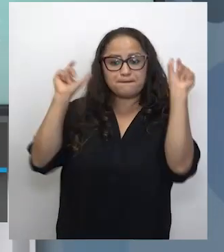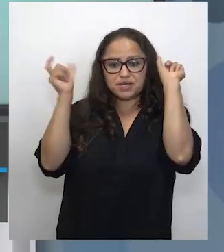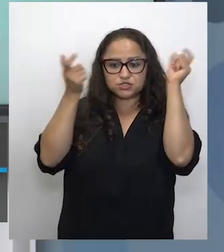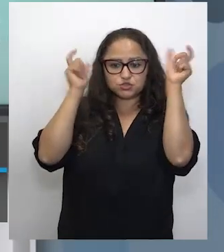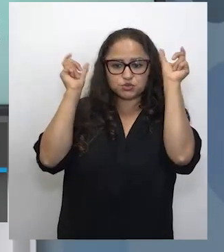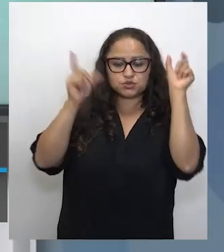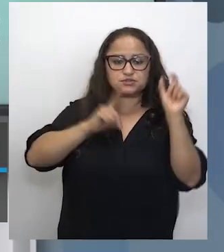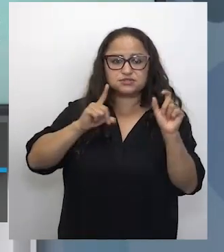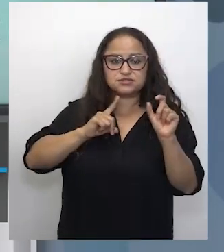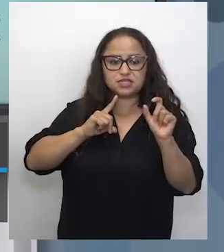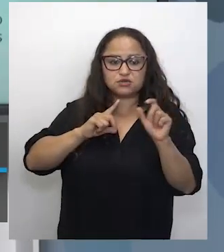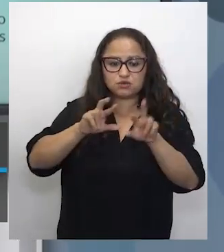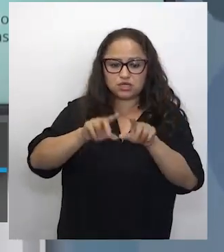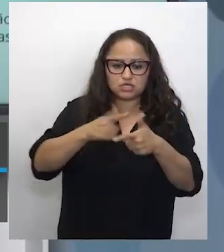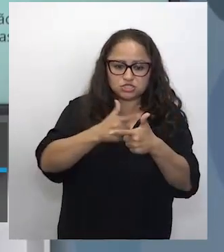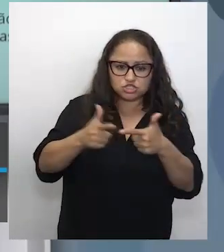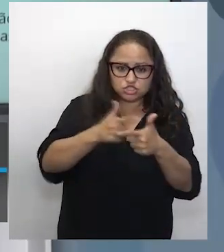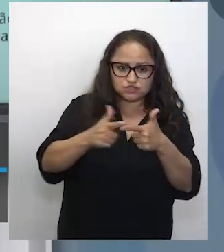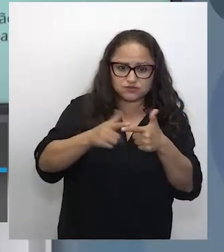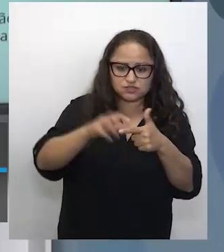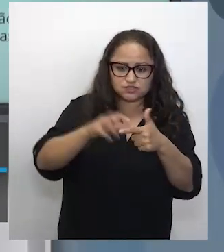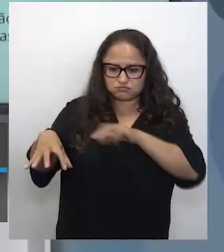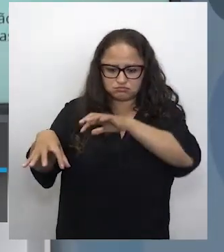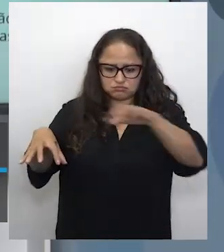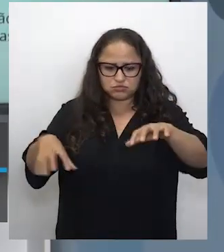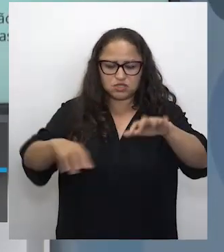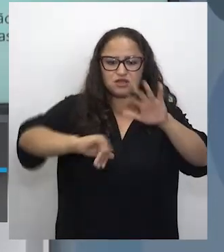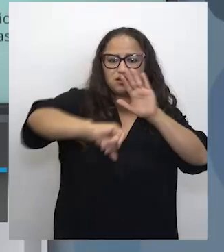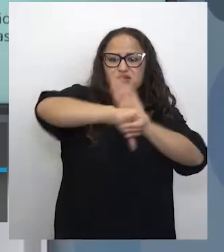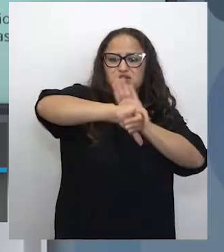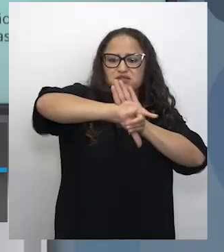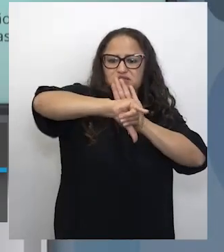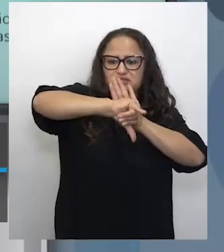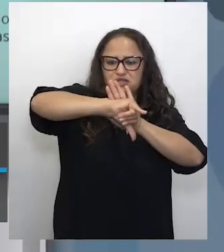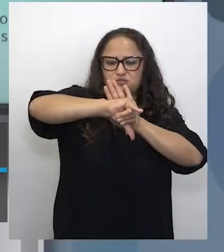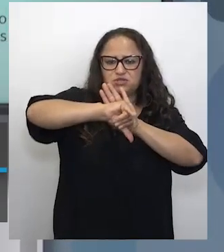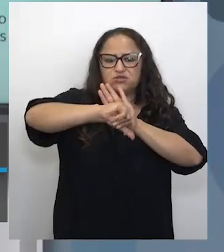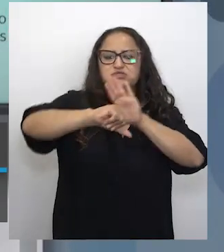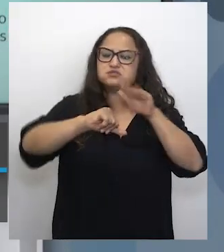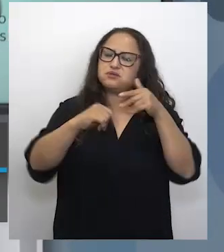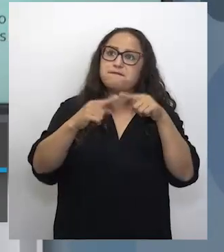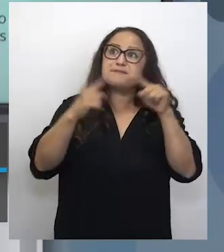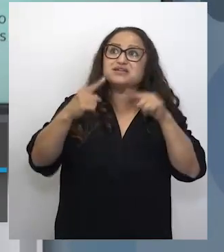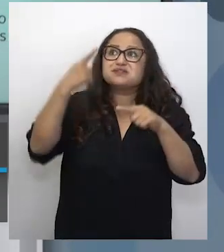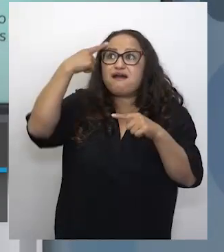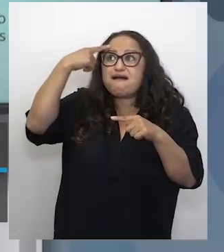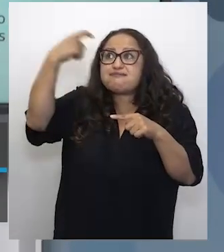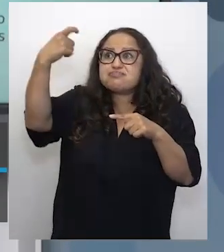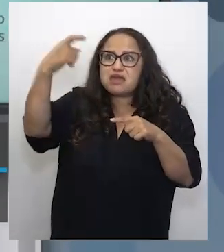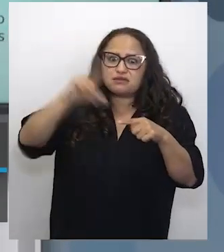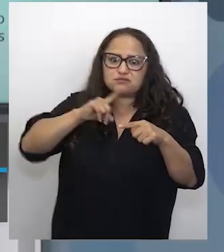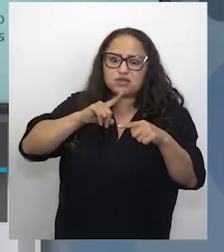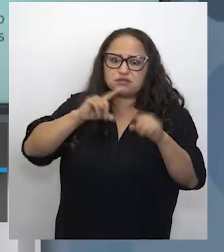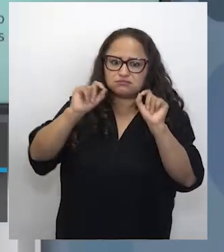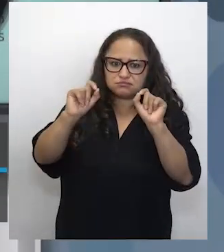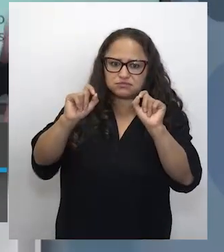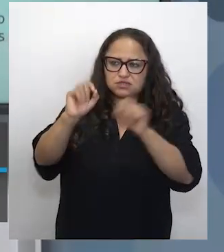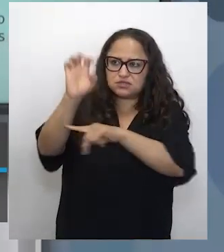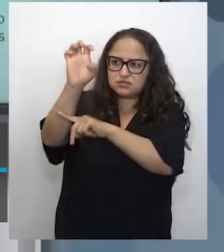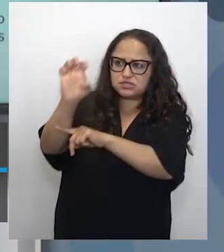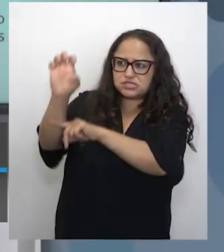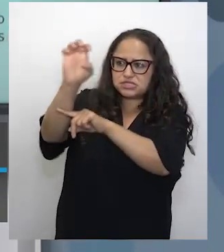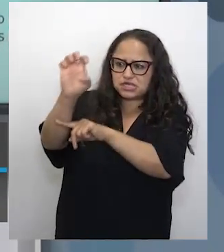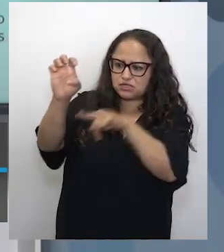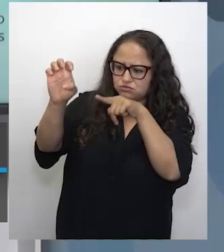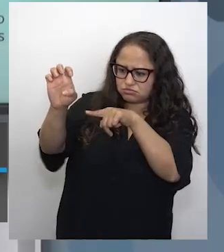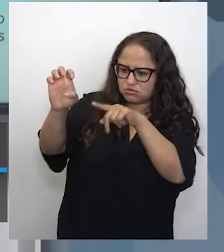facção, né, no caso, facções criminosas, mas enfim. A ideia é que, assim, existe um Estado que tem poder sobre